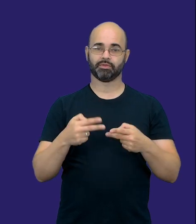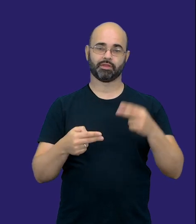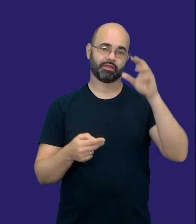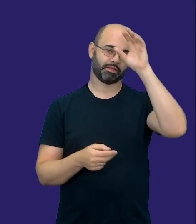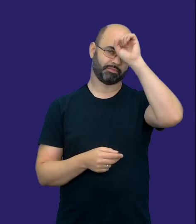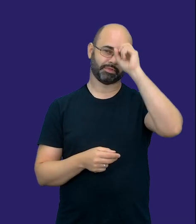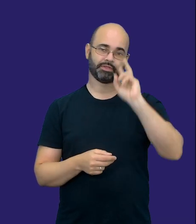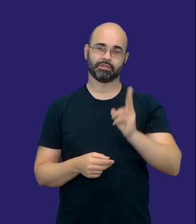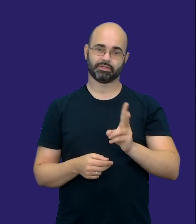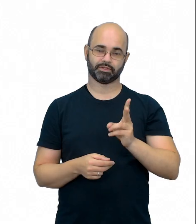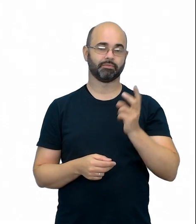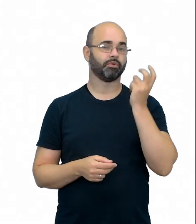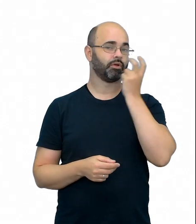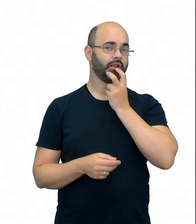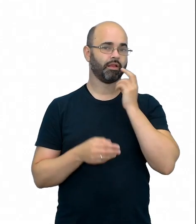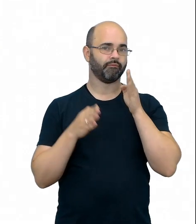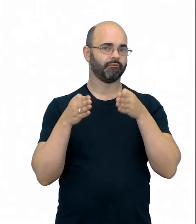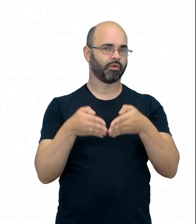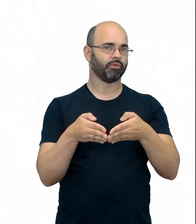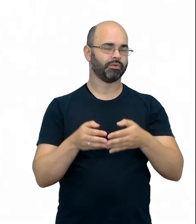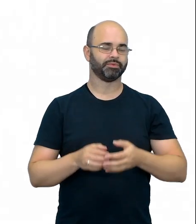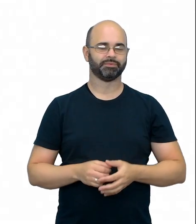o foco na oralidade.